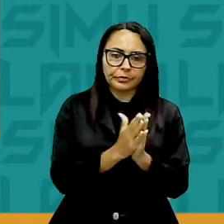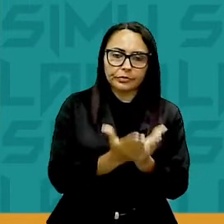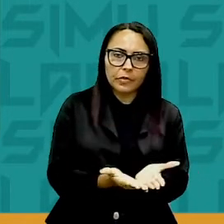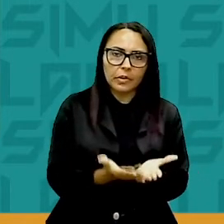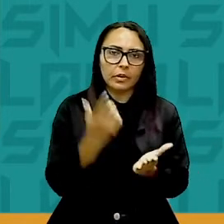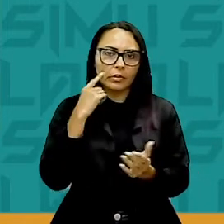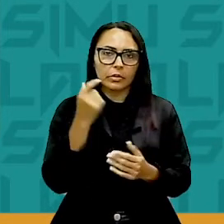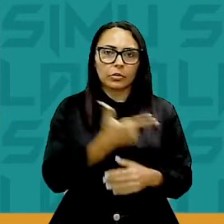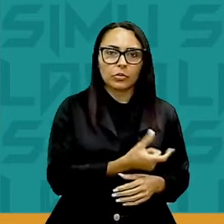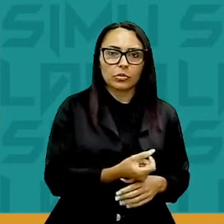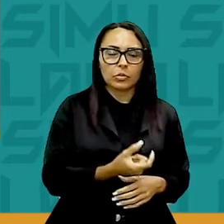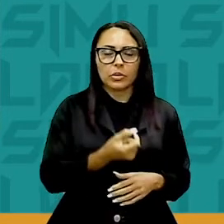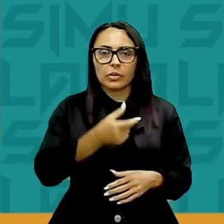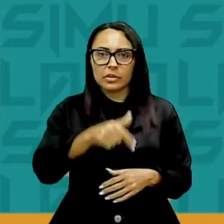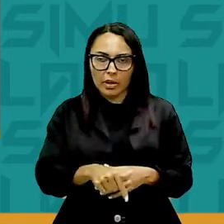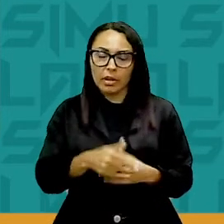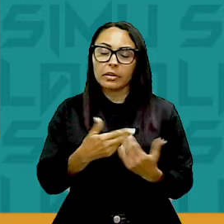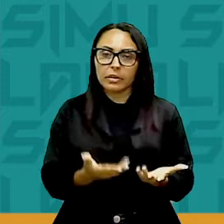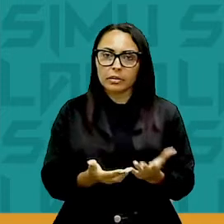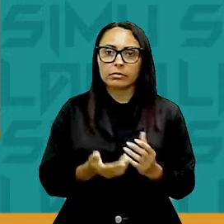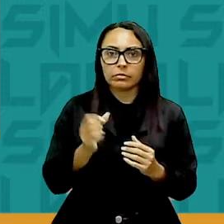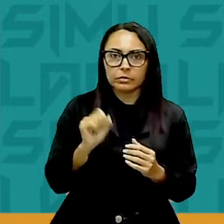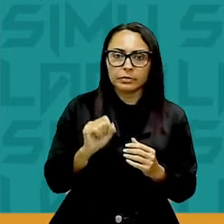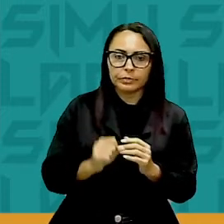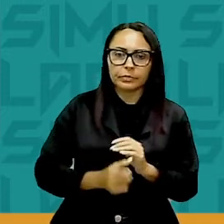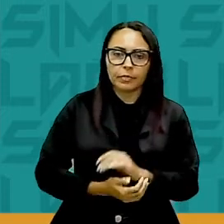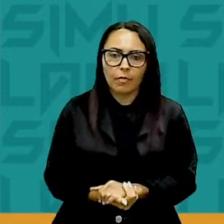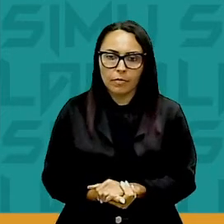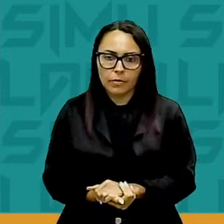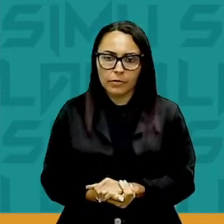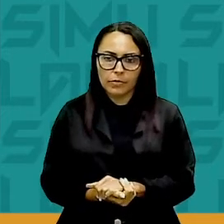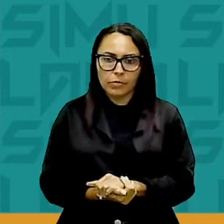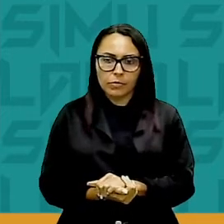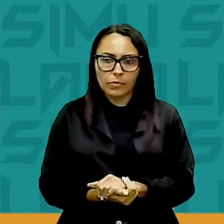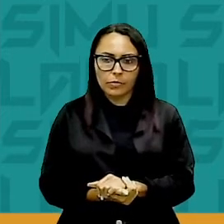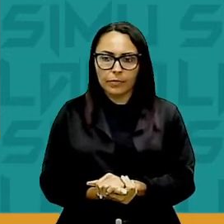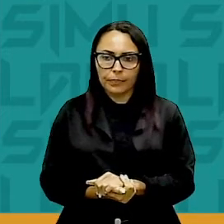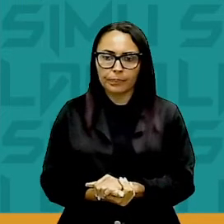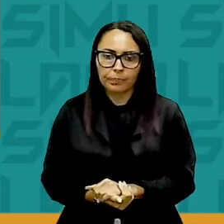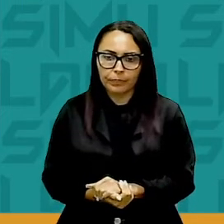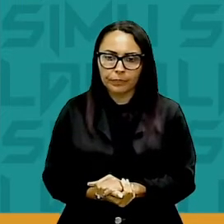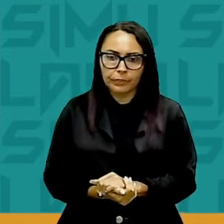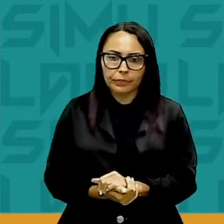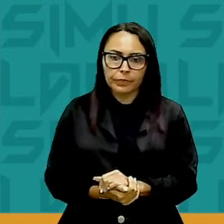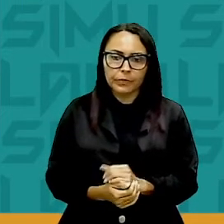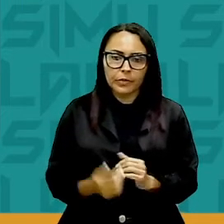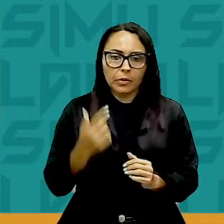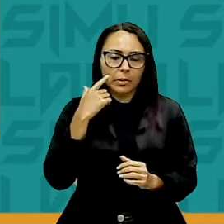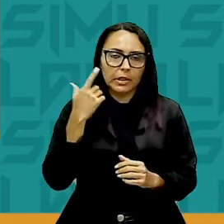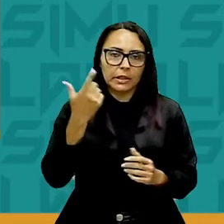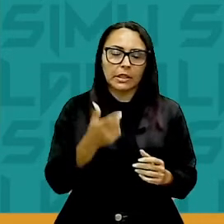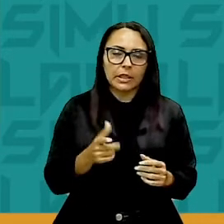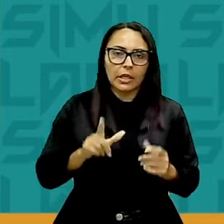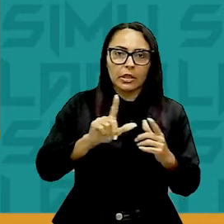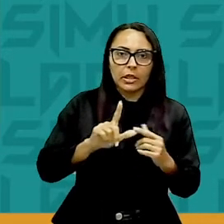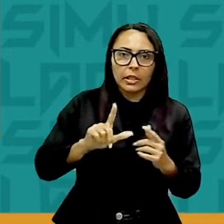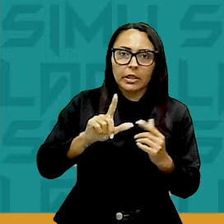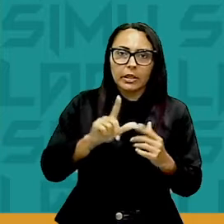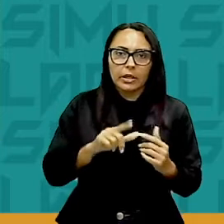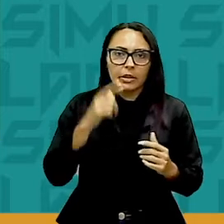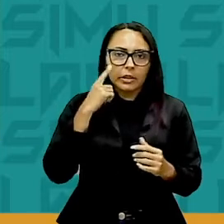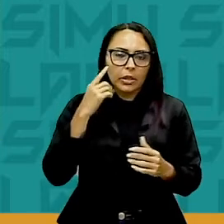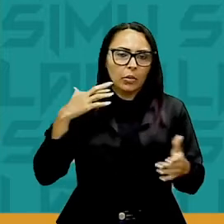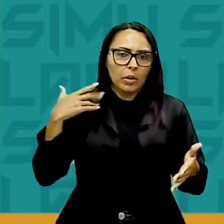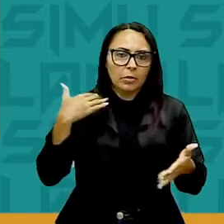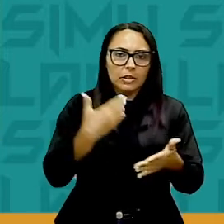em 2007 pela editora Companhia das Letras, ela traz ali um